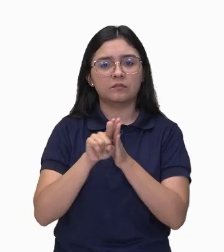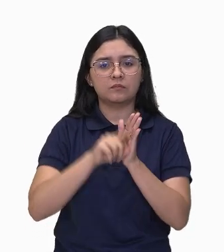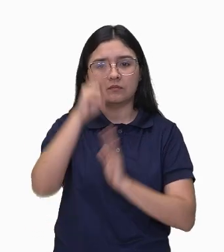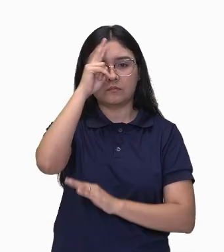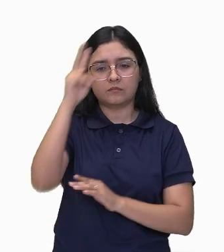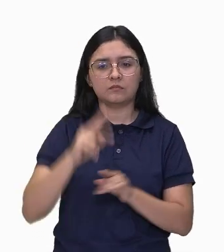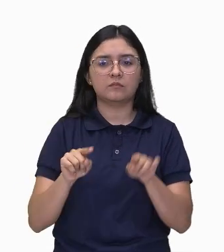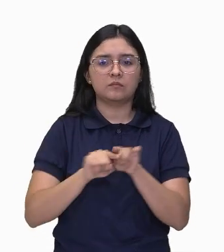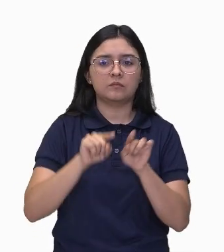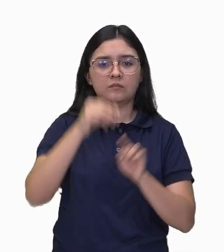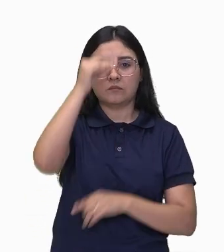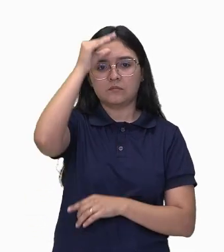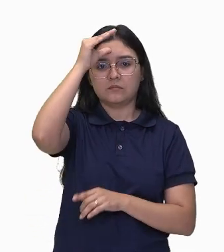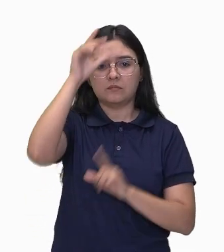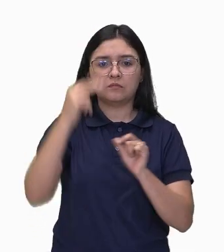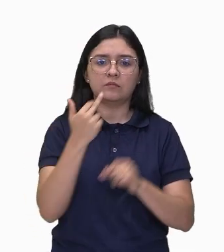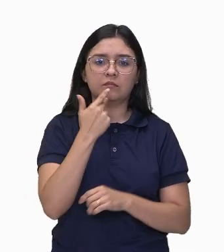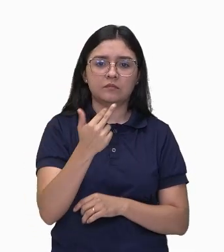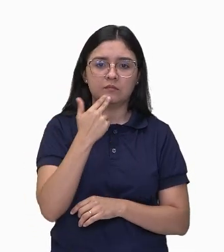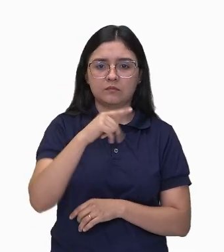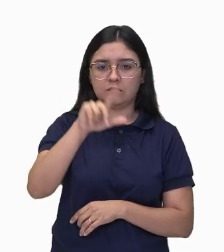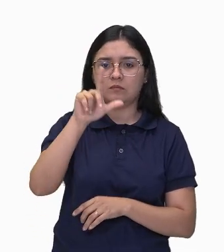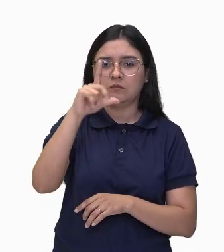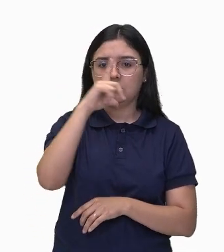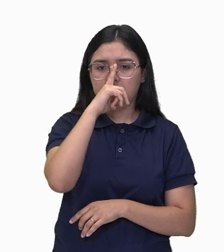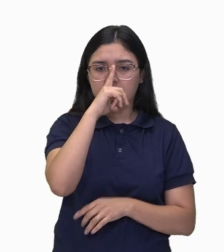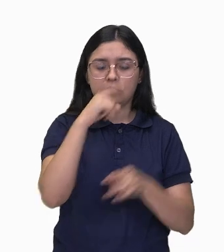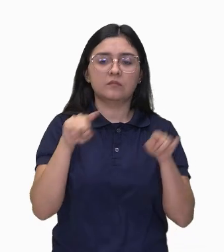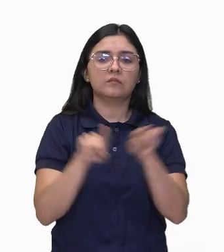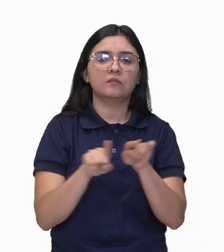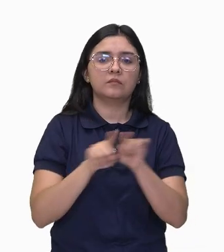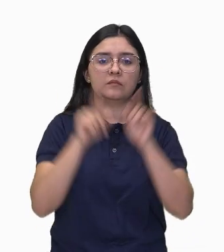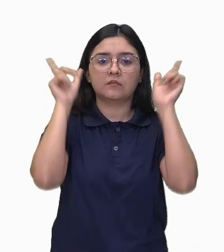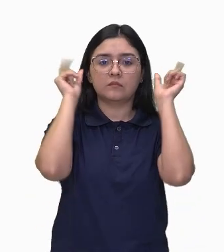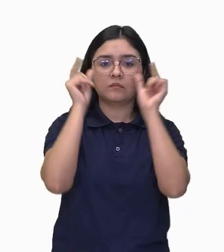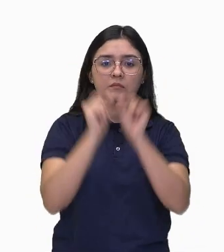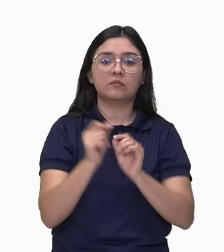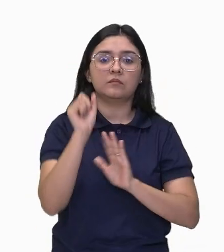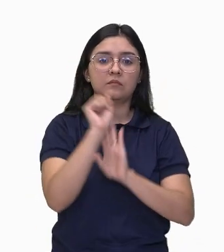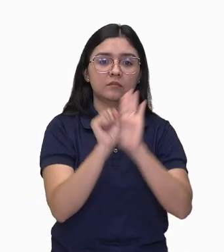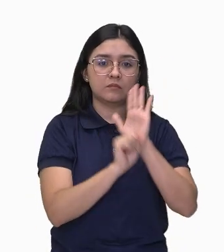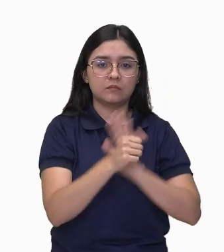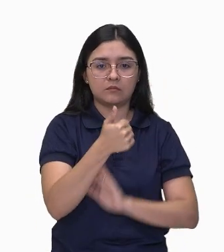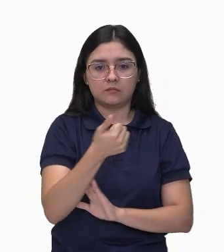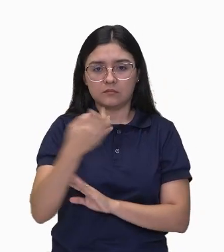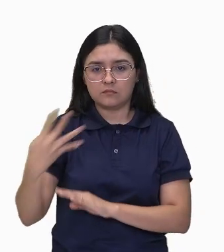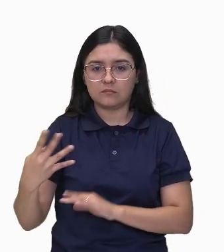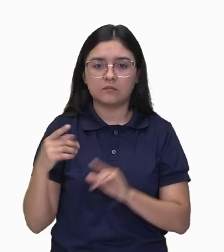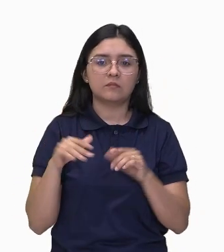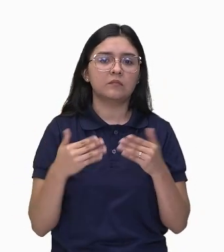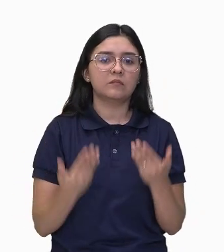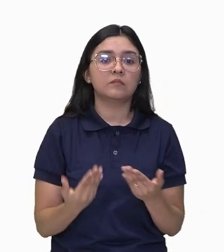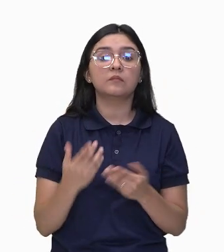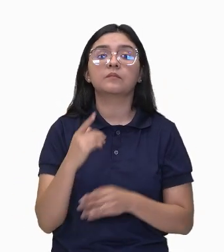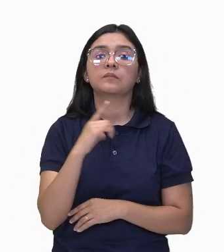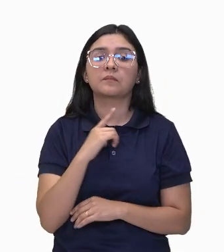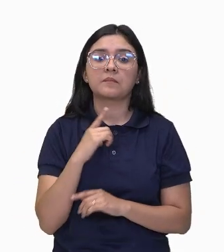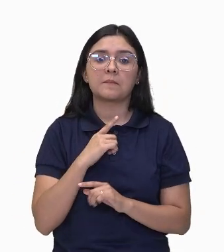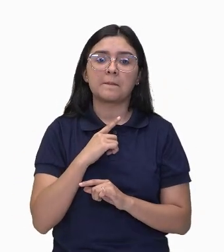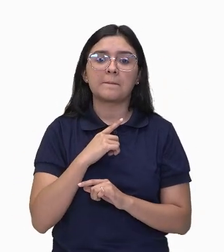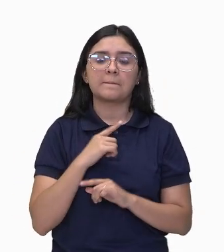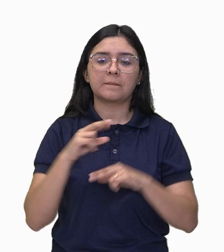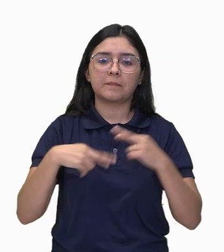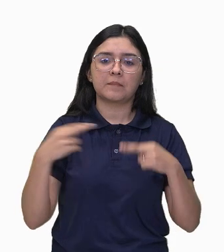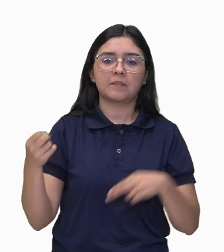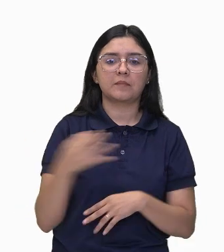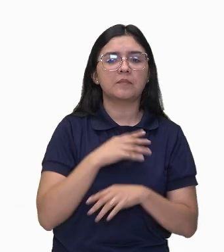conhecimento das línguas clássicas como o latim e o grego. A partir do século XIV, ao mesmo tempo que os